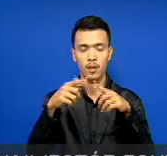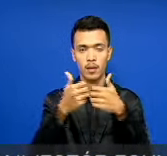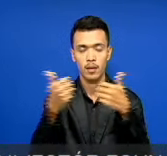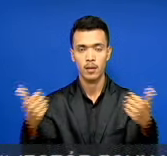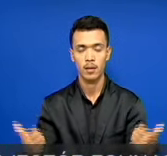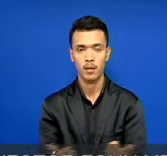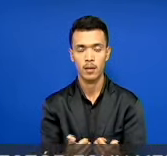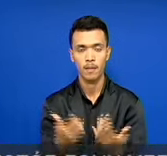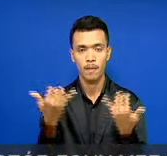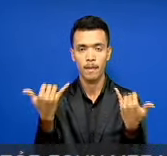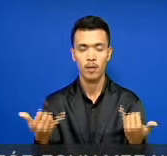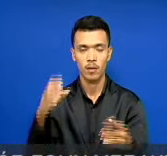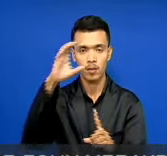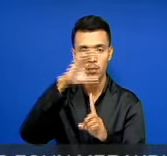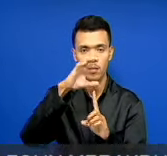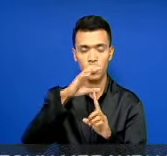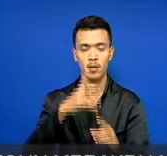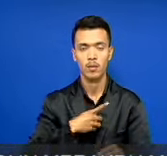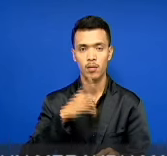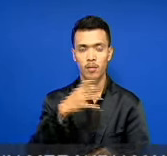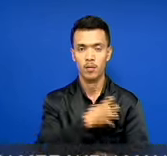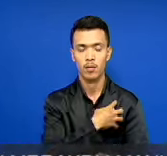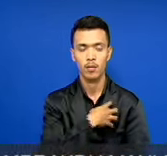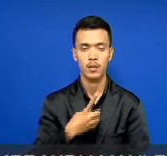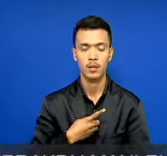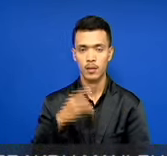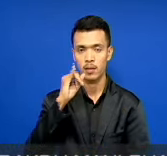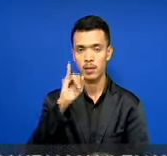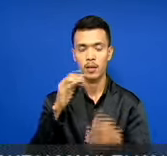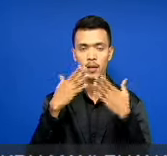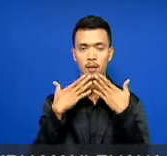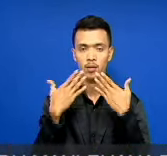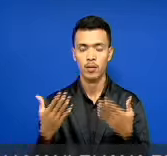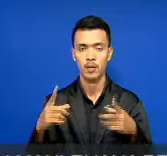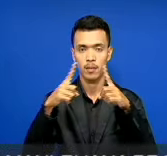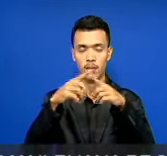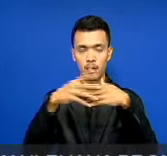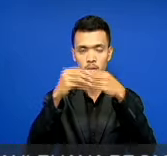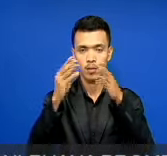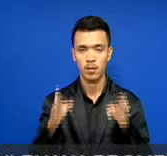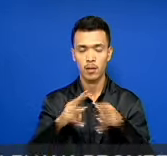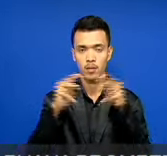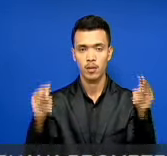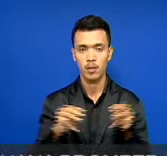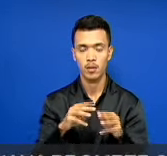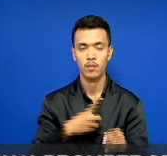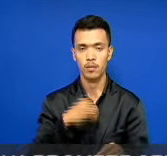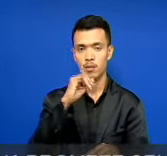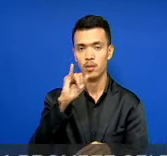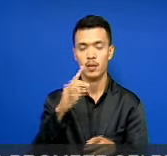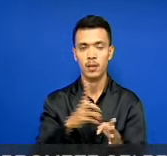mak komando munisipi dili, agradece na fatin hela ba autoridade munisipi dili. Diretor Companhia